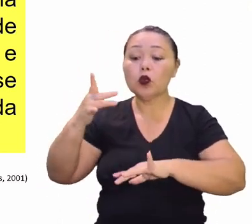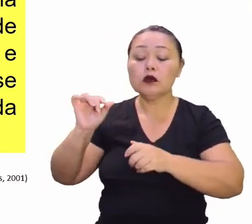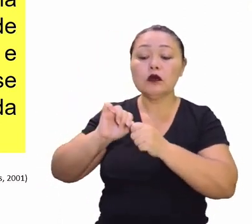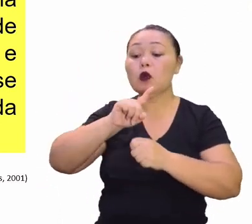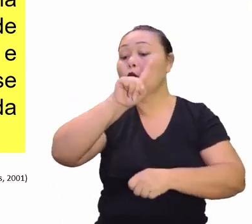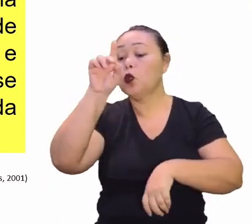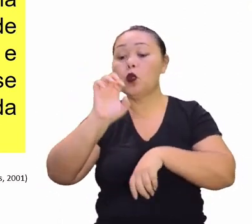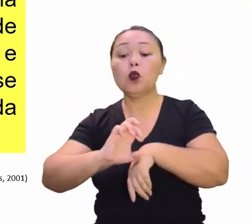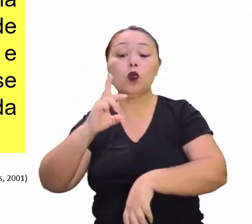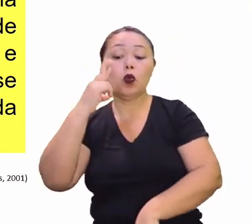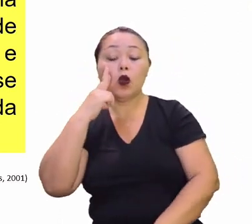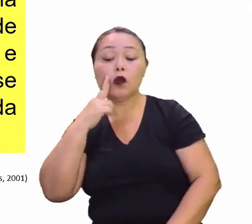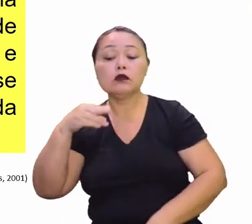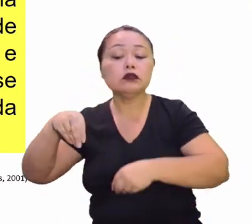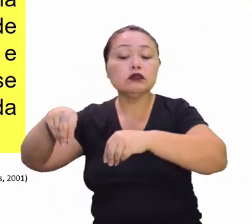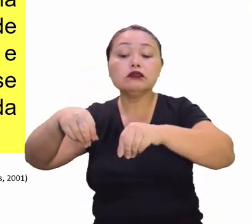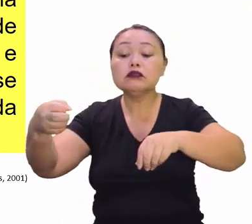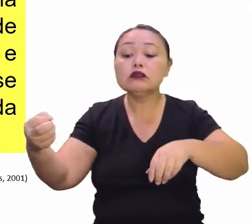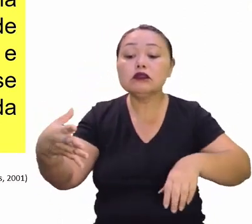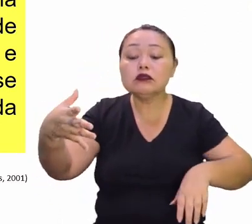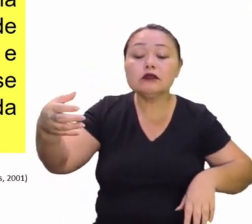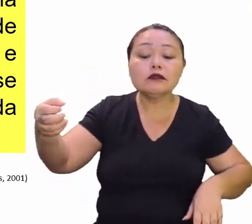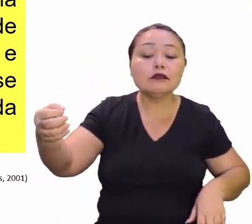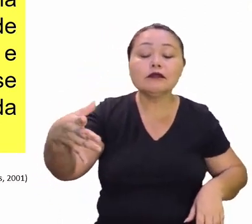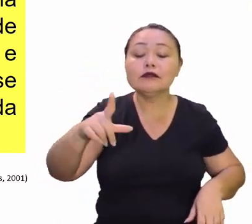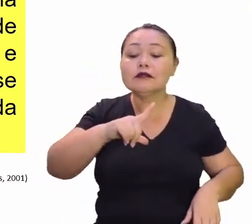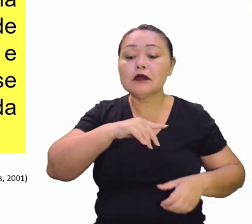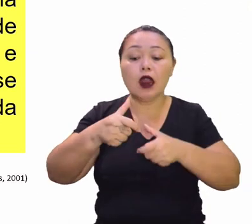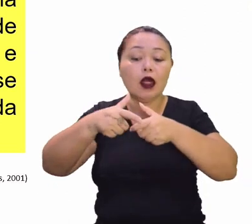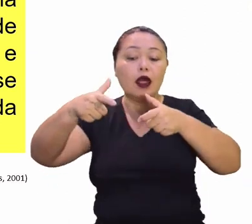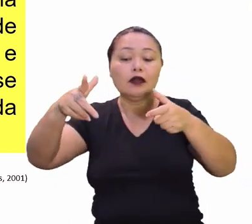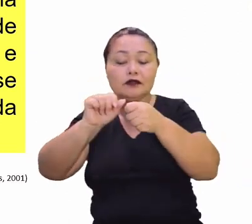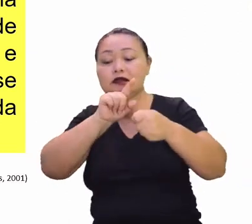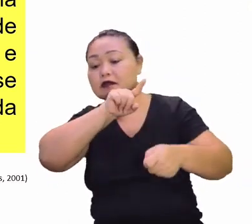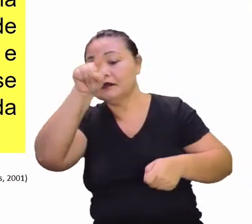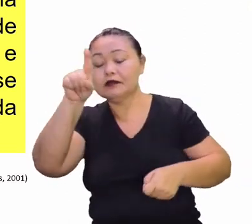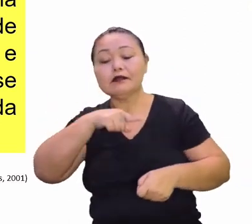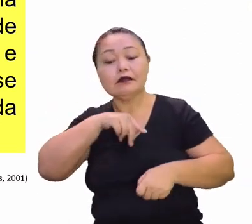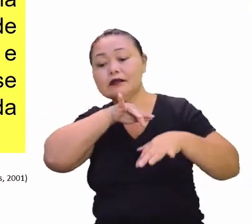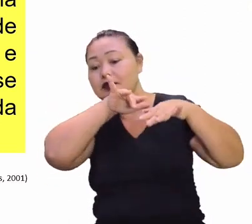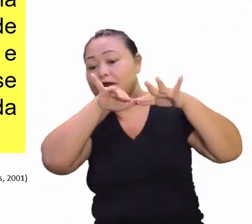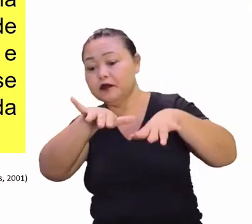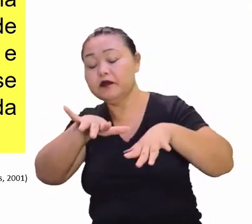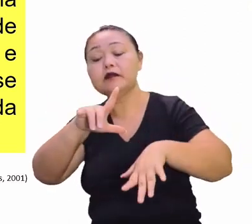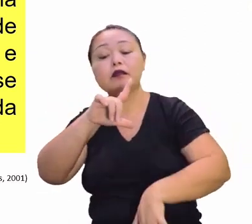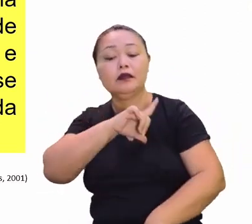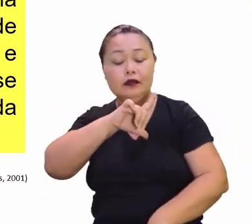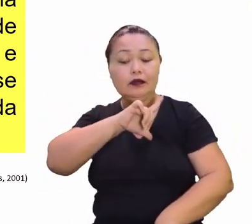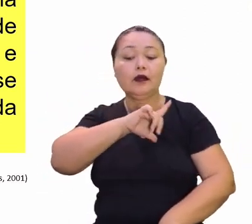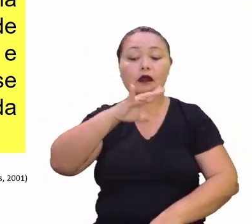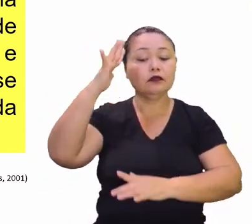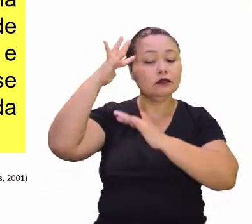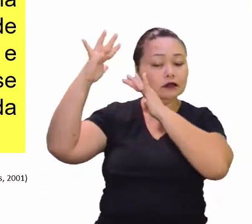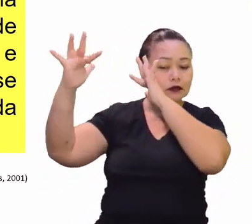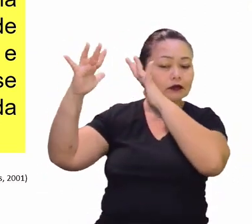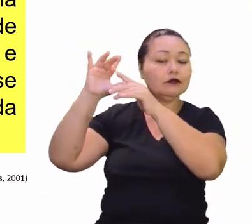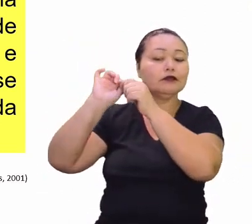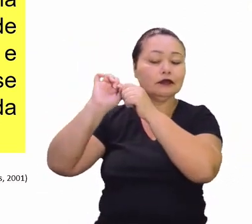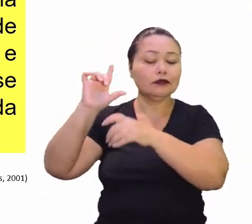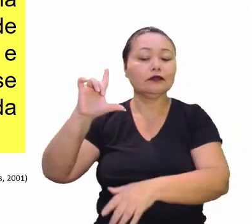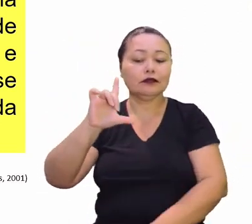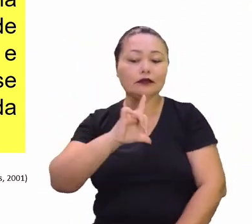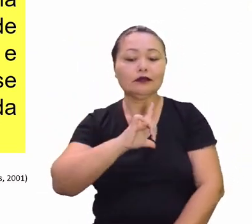ali, é lá em Rondônia, é um novo território que estava tendo muito crescimento para lá e o pessoal tá indo. Então teve muito esses sonhos